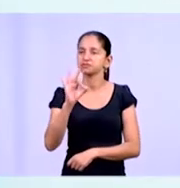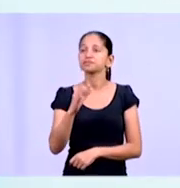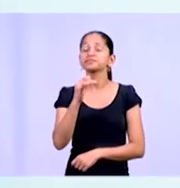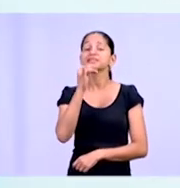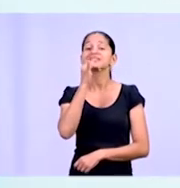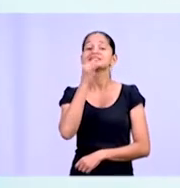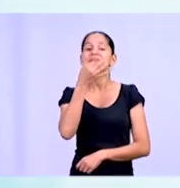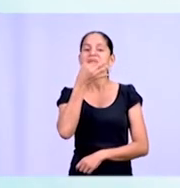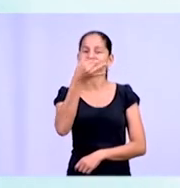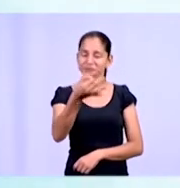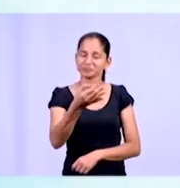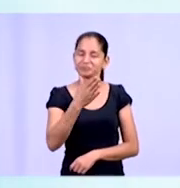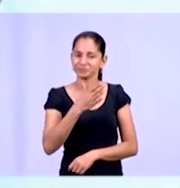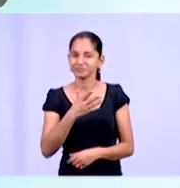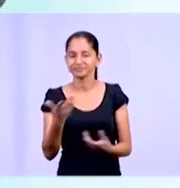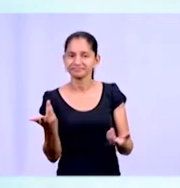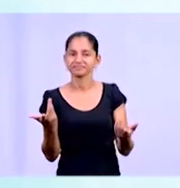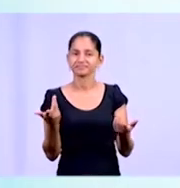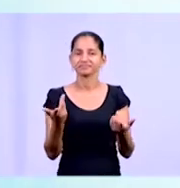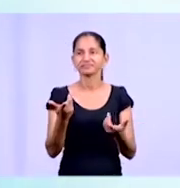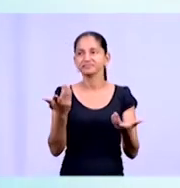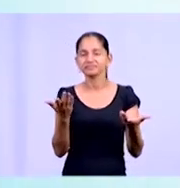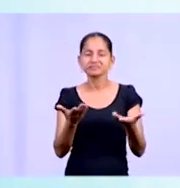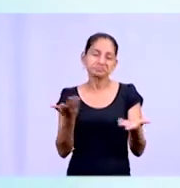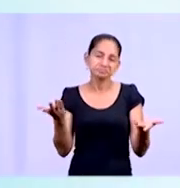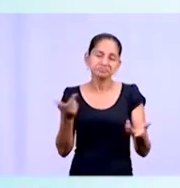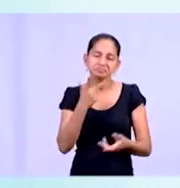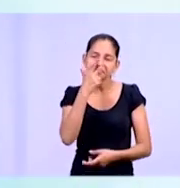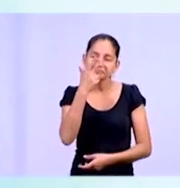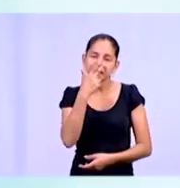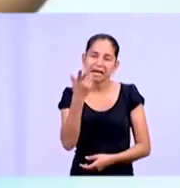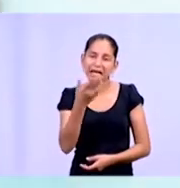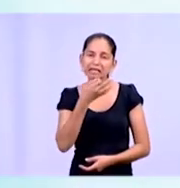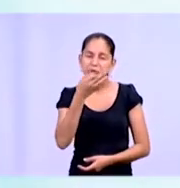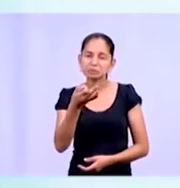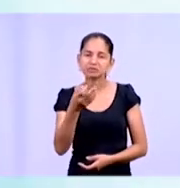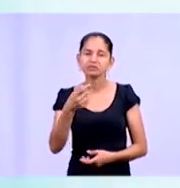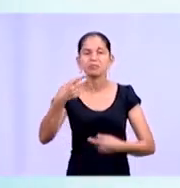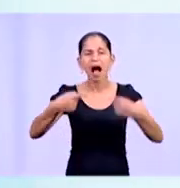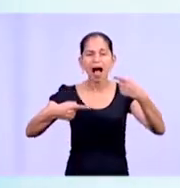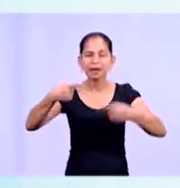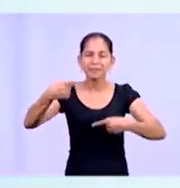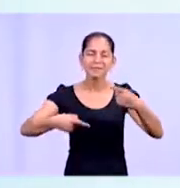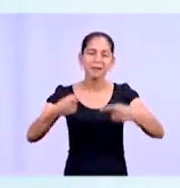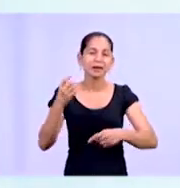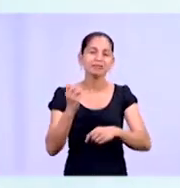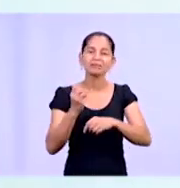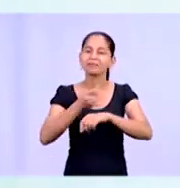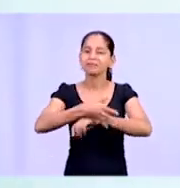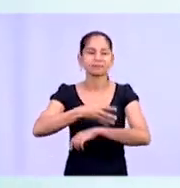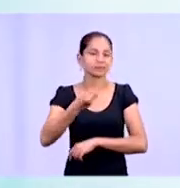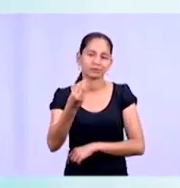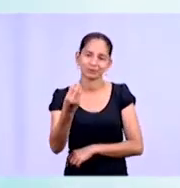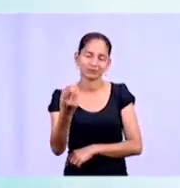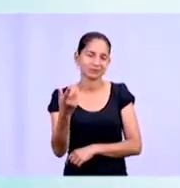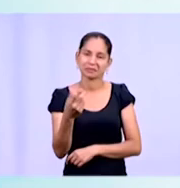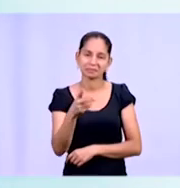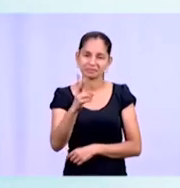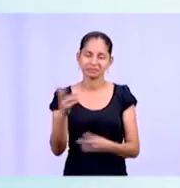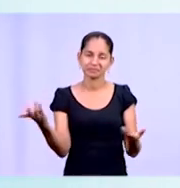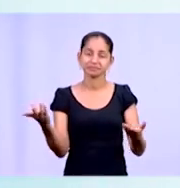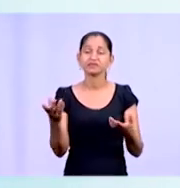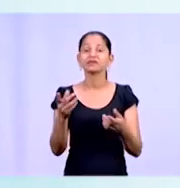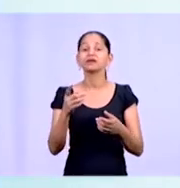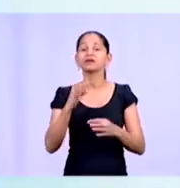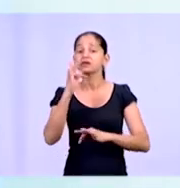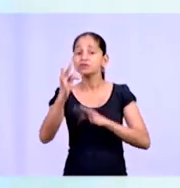comentar, isso é até questões que a gente pode discutir o dia inteiro aqui, mas a gente pode falar que a